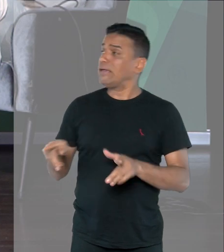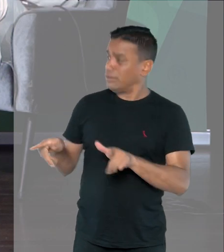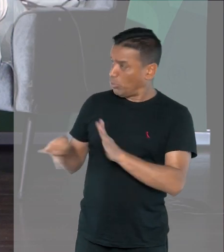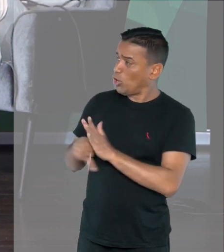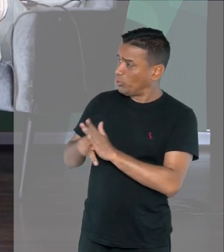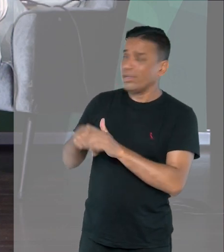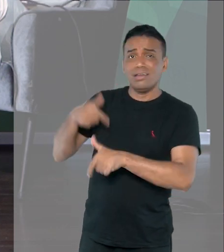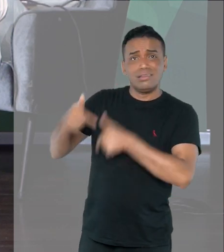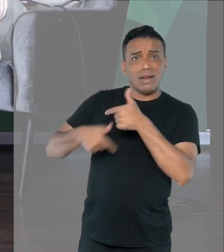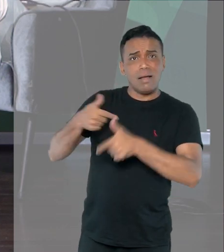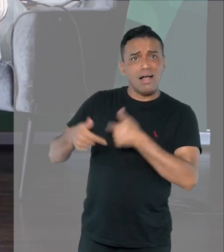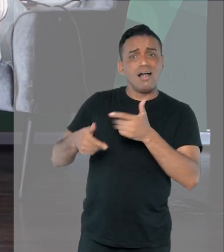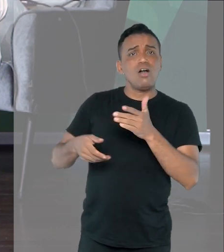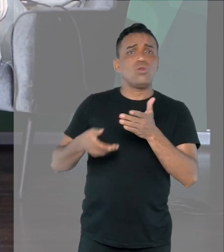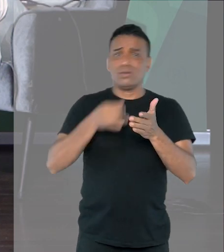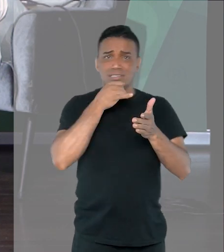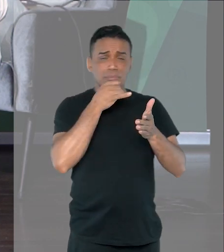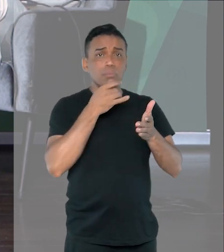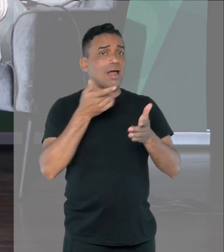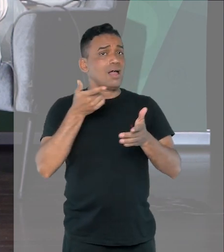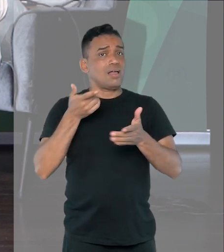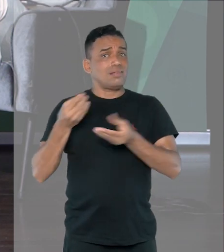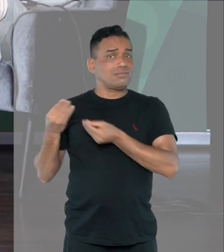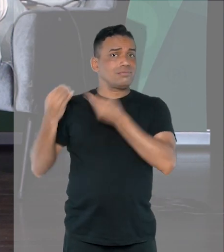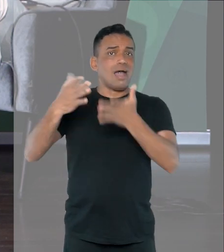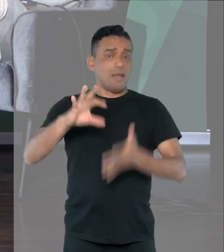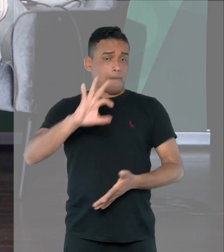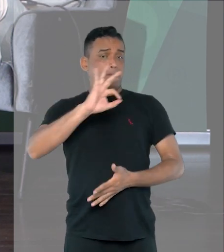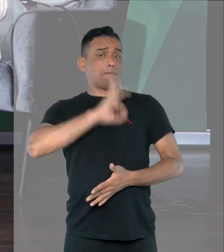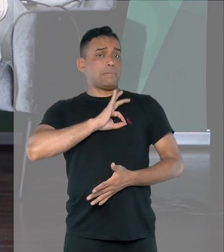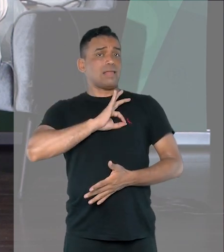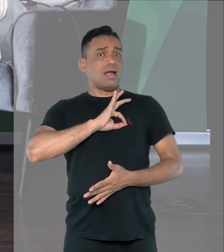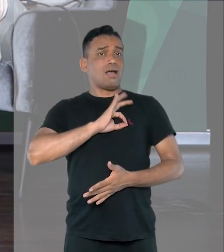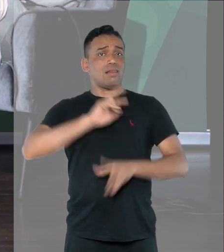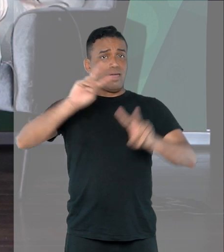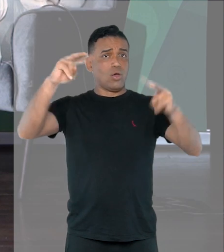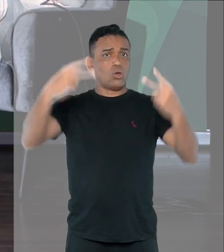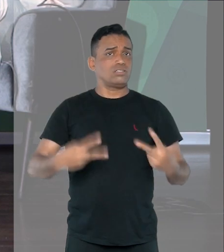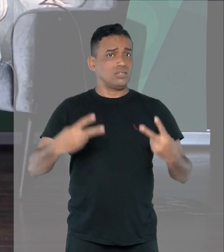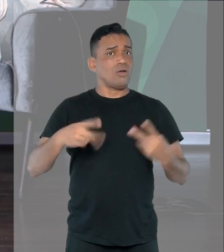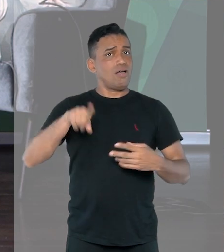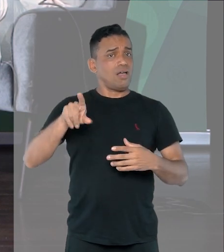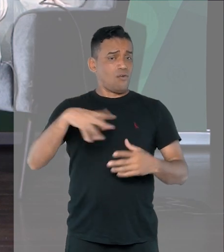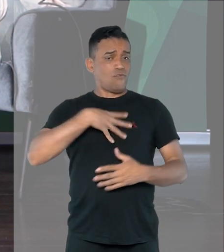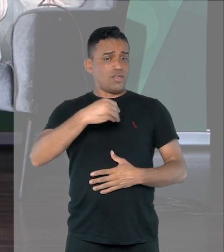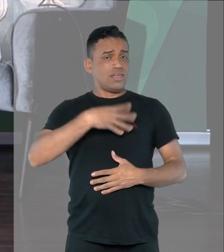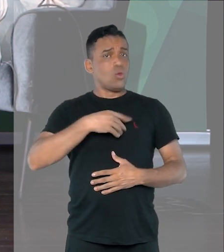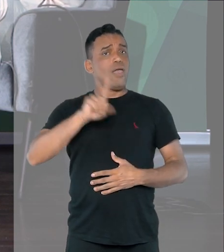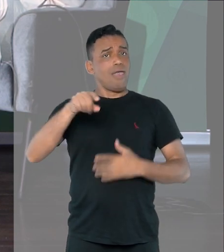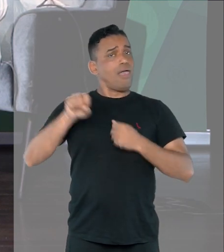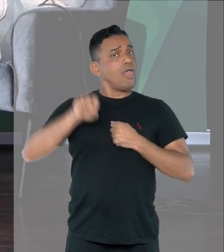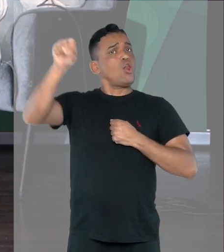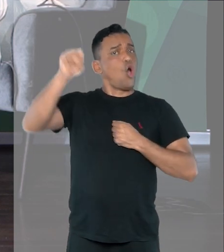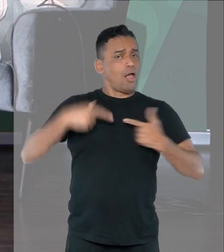nos bastidores para que eles fossem condecorados, né, para que eles fossem reconhecidos como heróis de guerra, né? Ele tentava isso. Dourar o brasão da